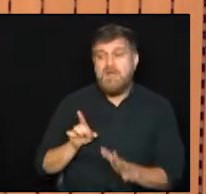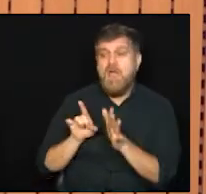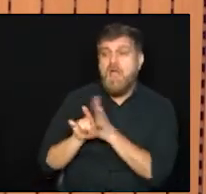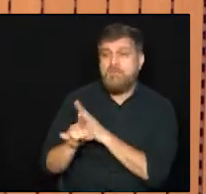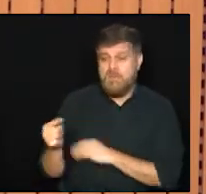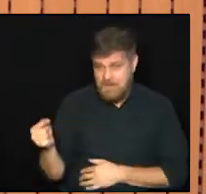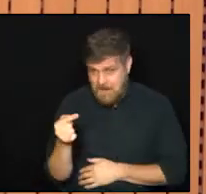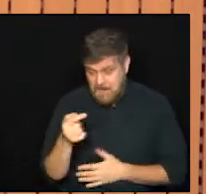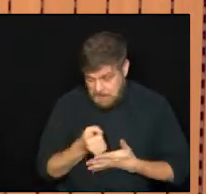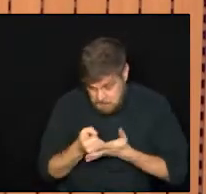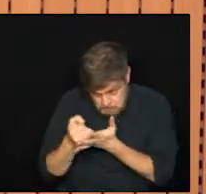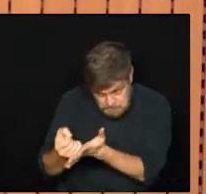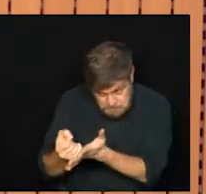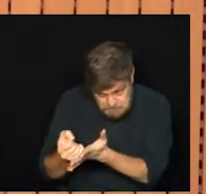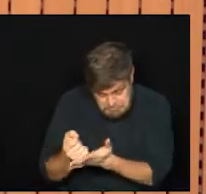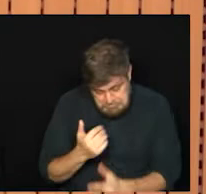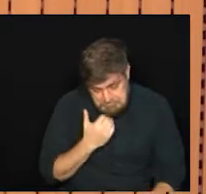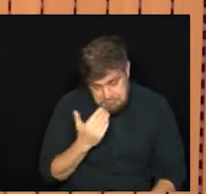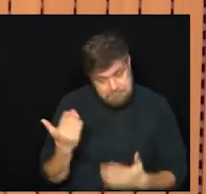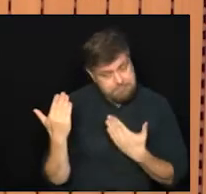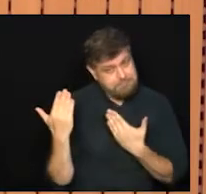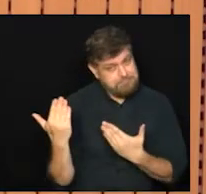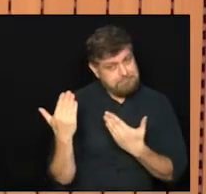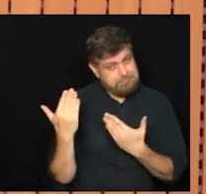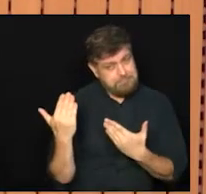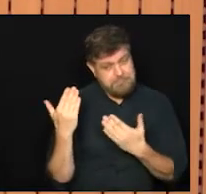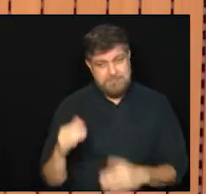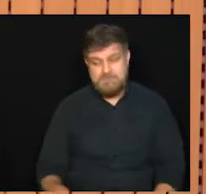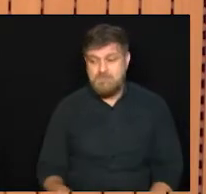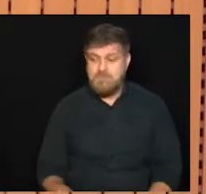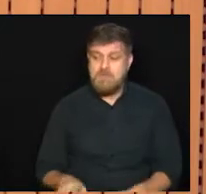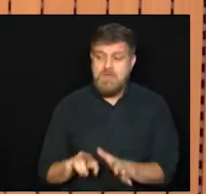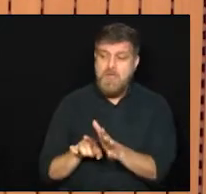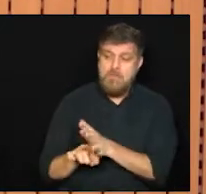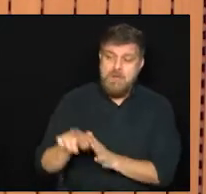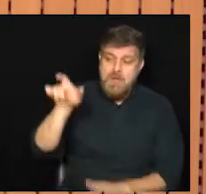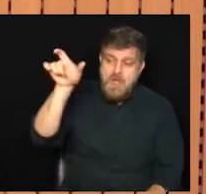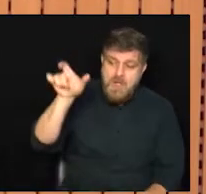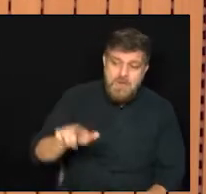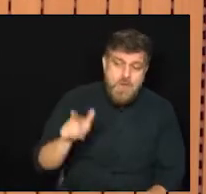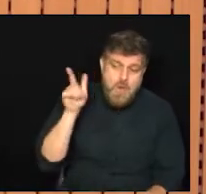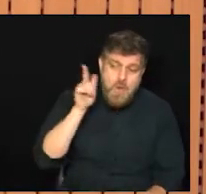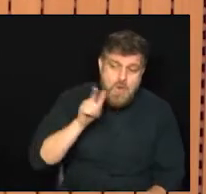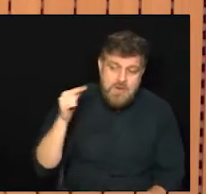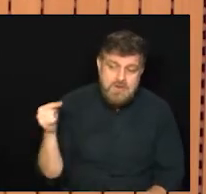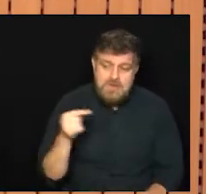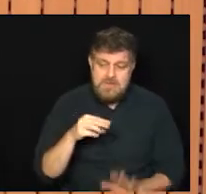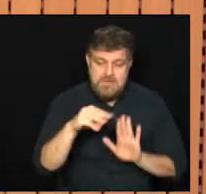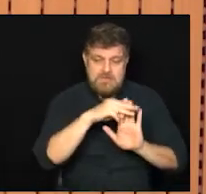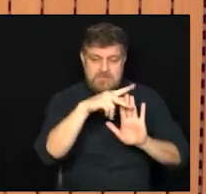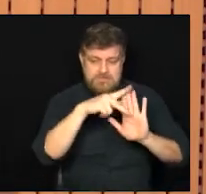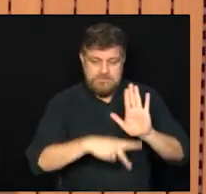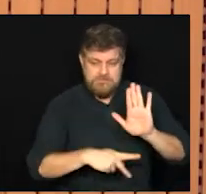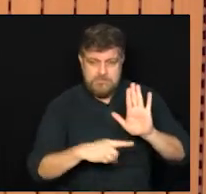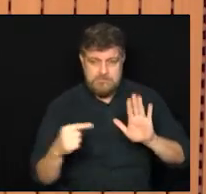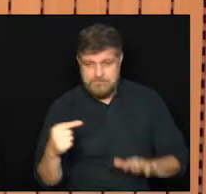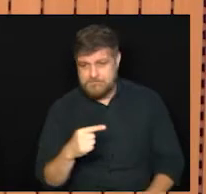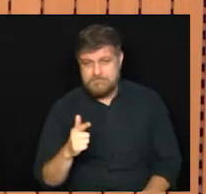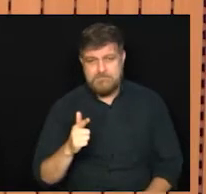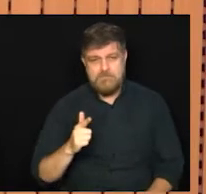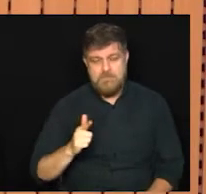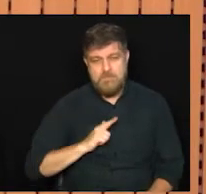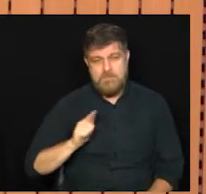medidas ajudaram o setor? Vocês se valeram da medida provisória que permitiu